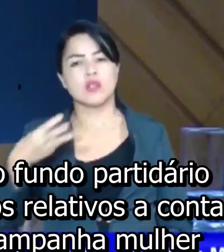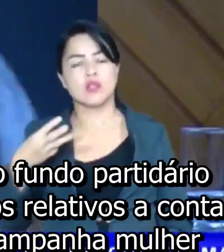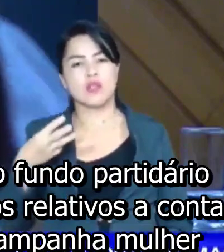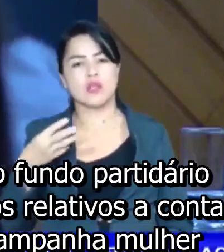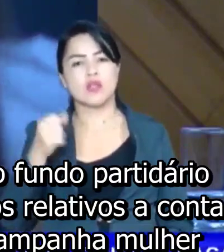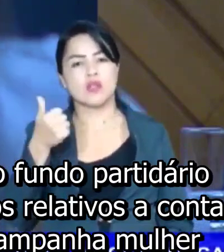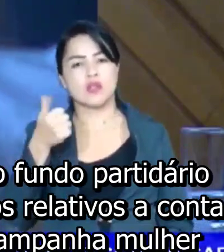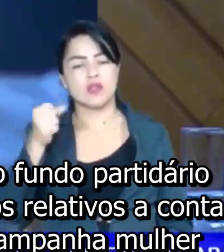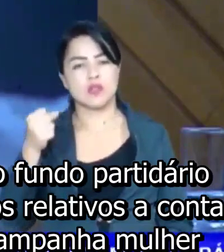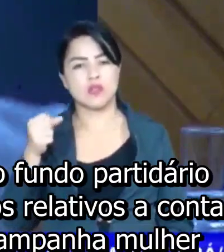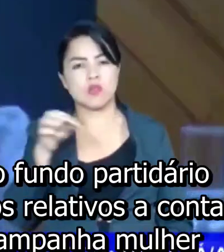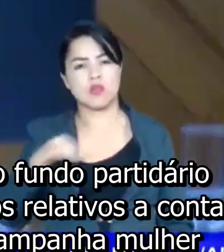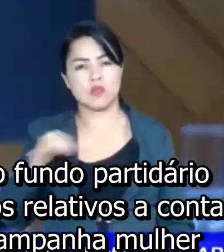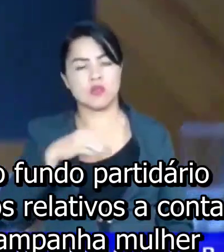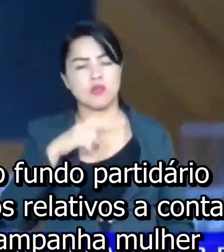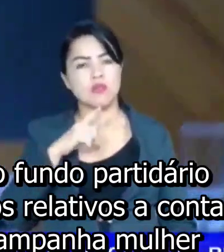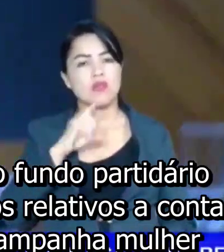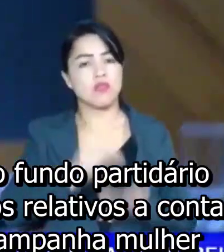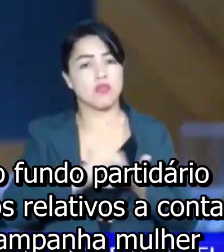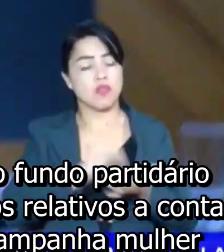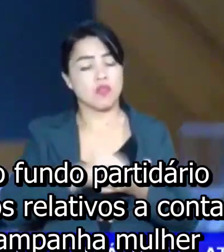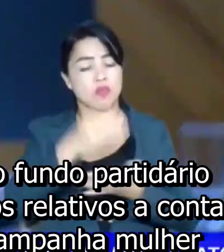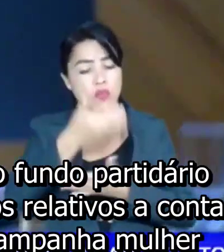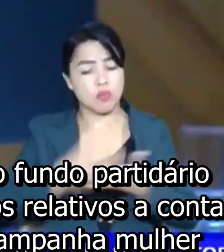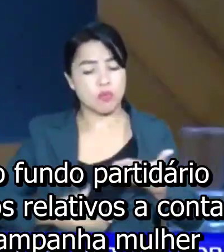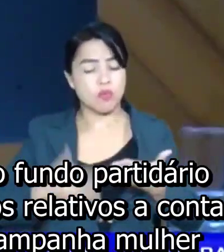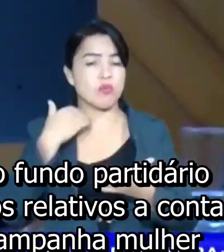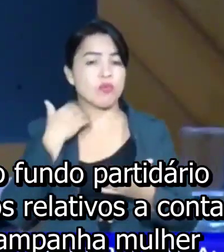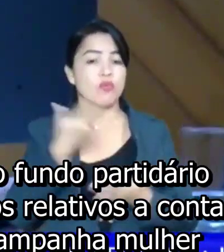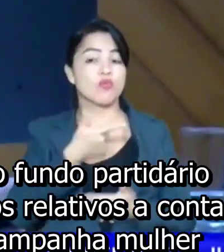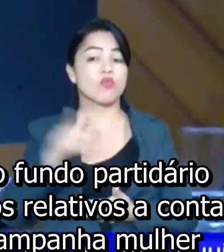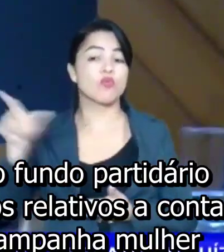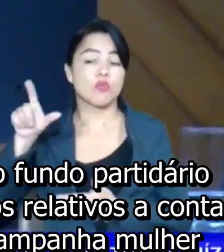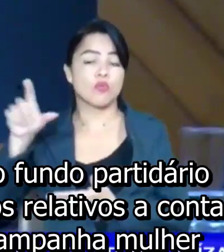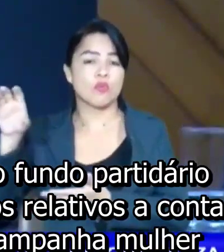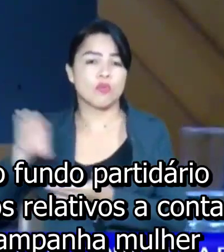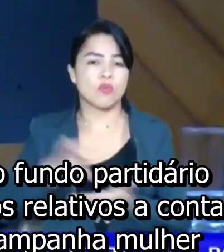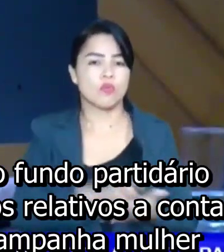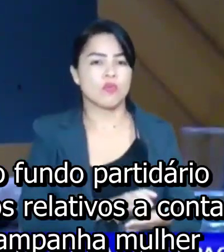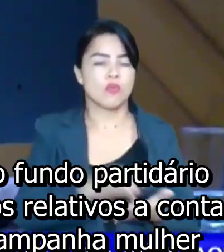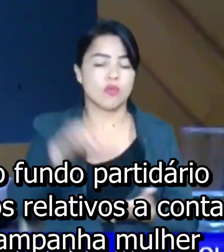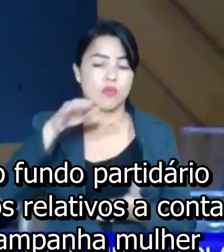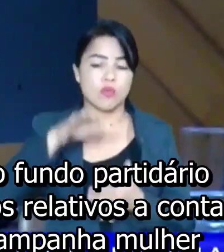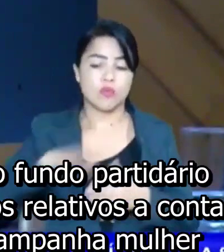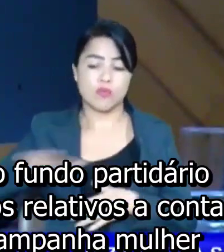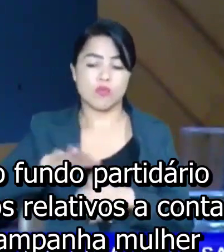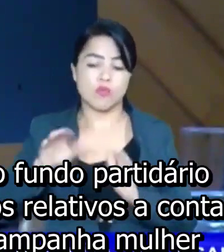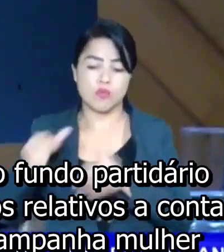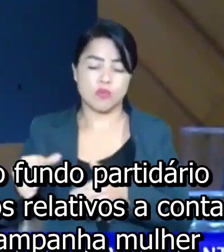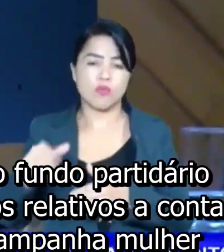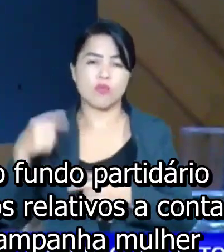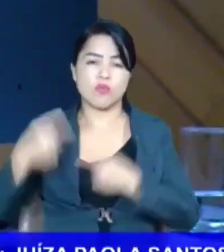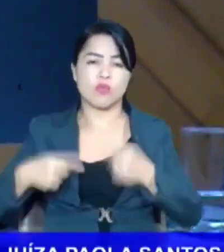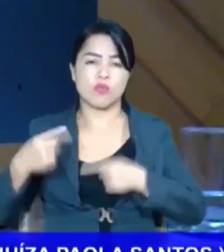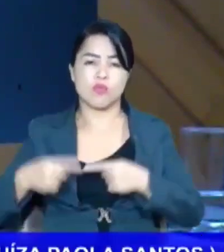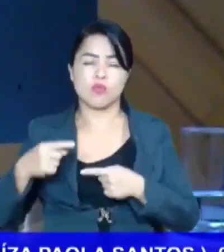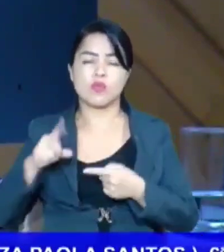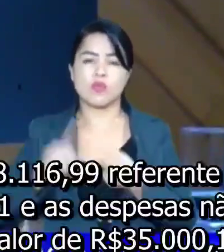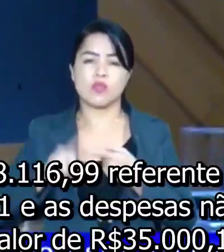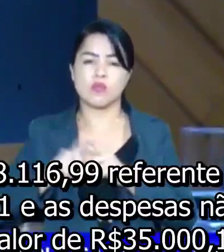35.313,18, e da ausência de extratos bancários relativos à conta de outros recursos, do fundo de campanha e do fundo de campanha